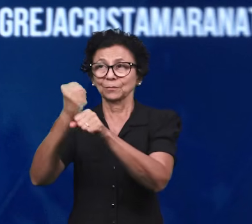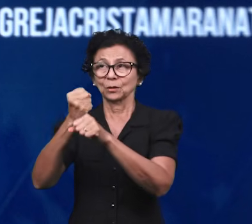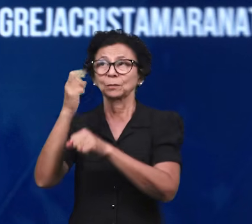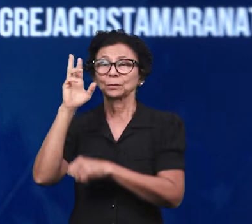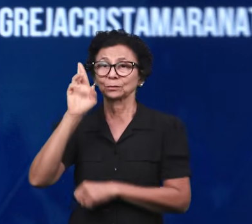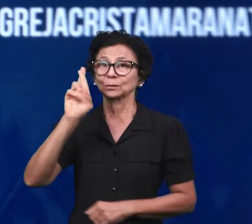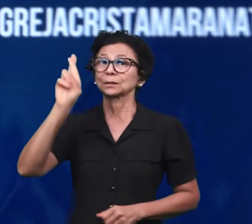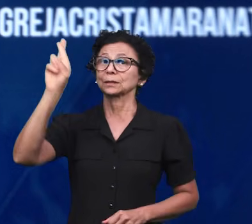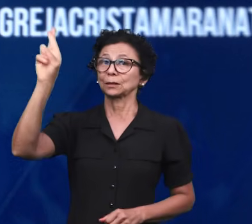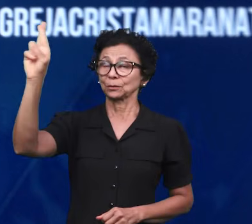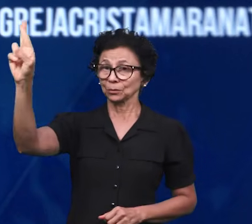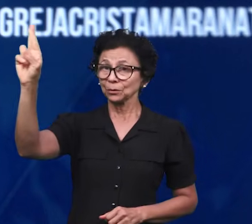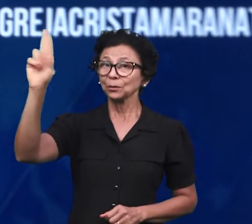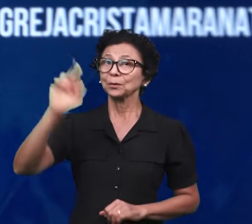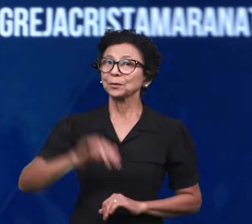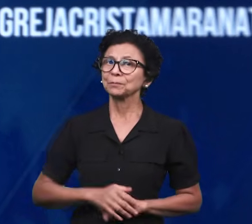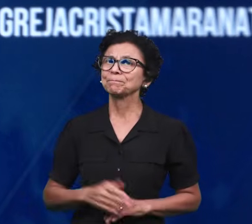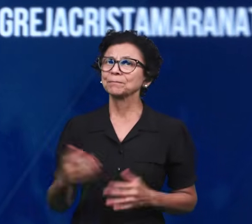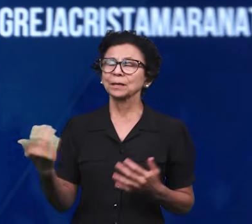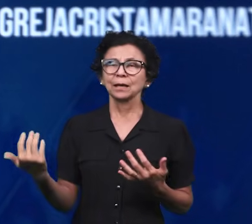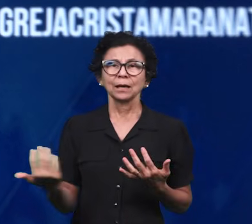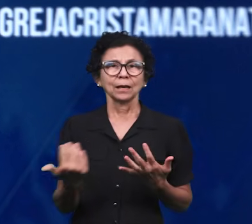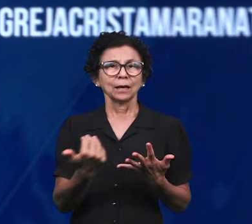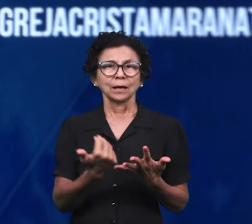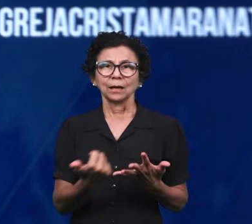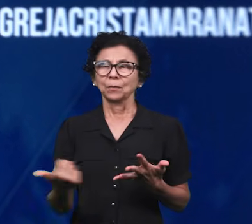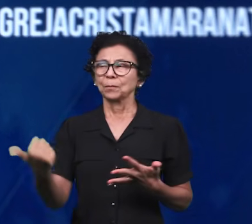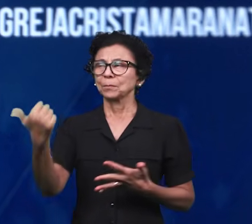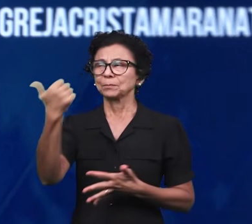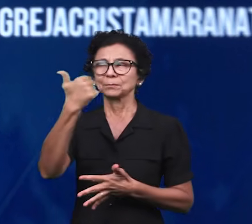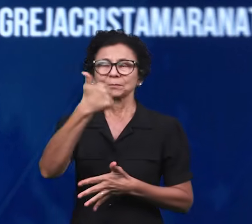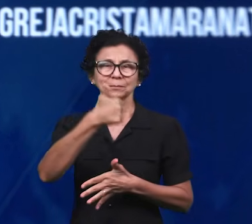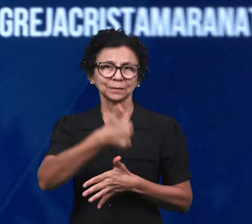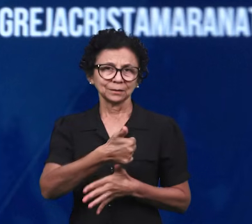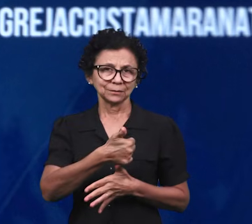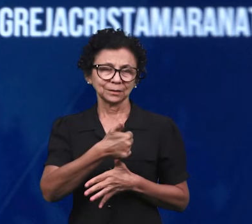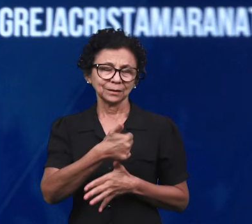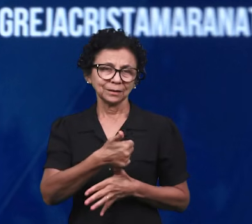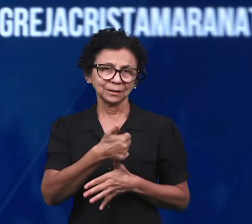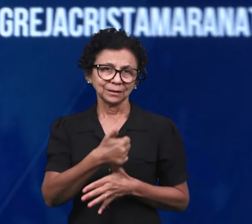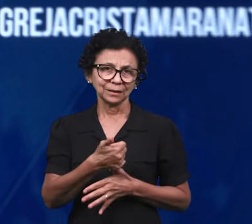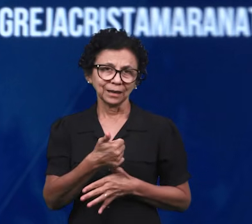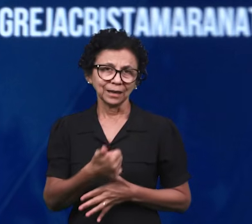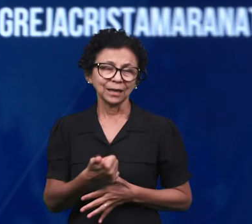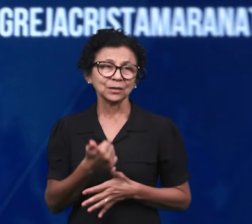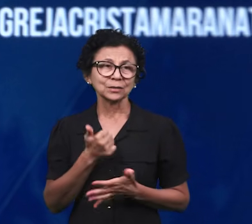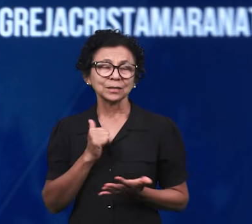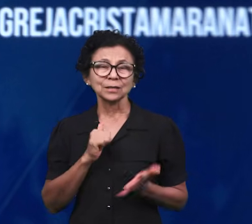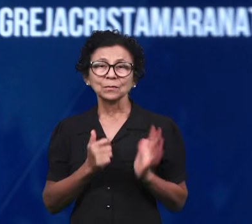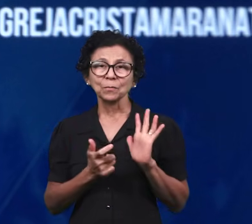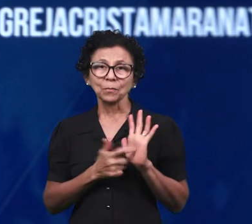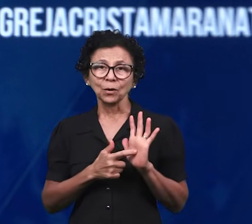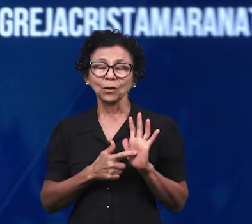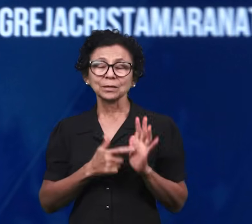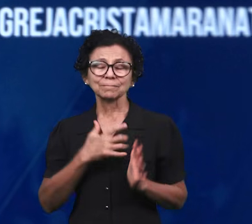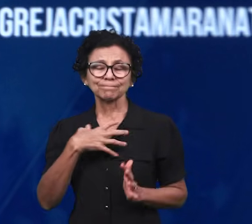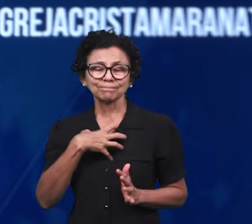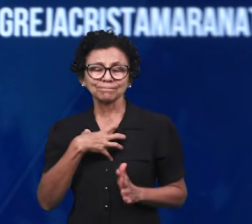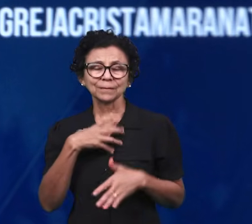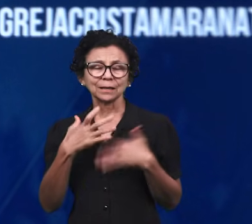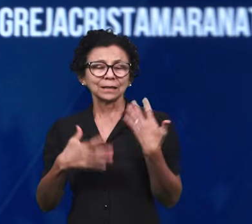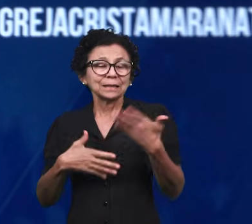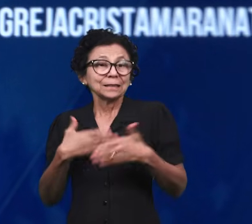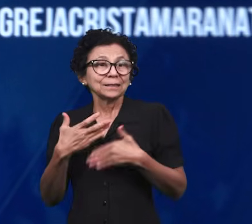pelo Senhor, é um privilégio e é resultado da alegria que você leva no seu coração por